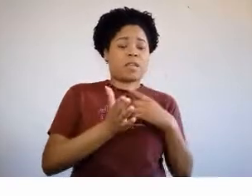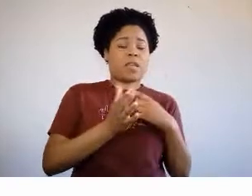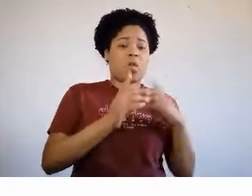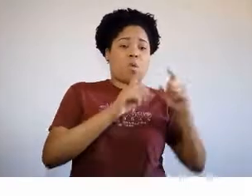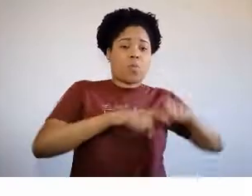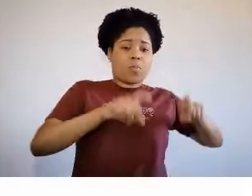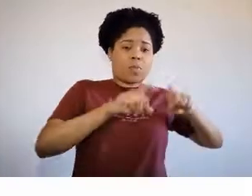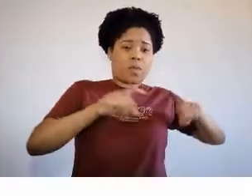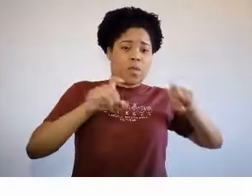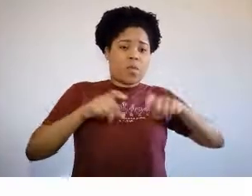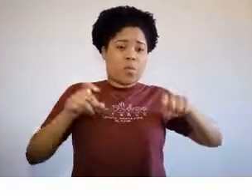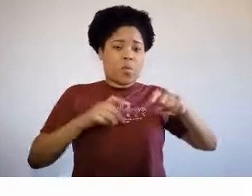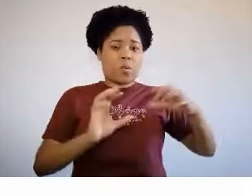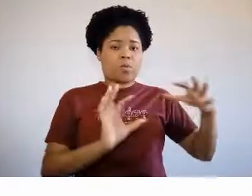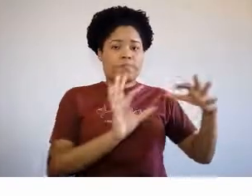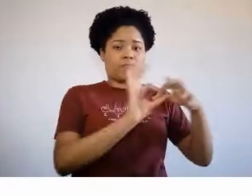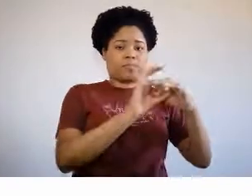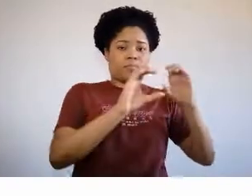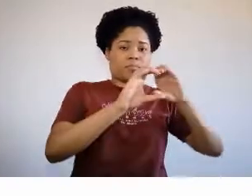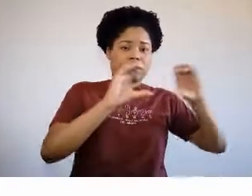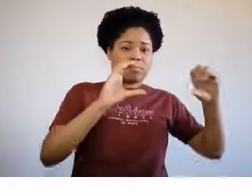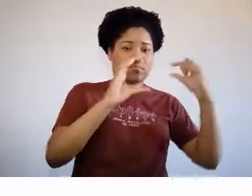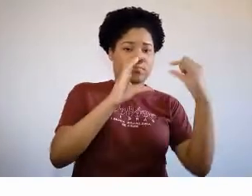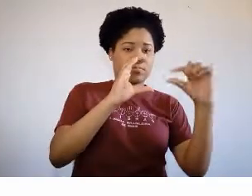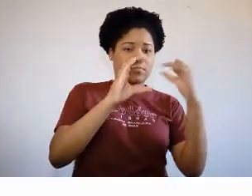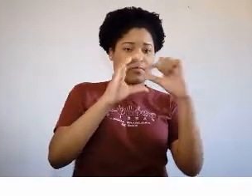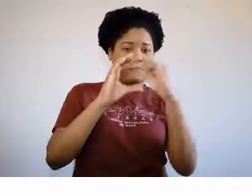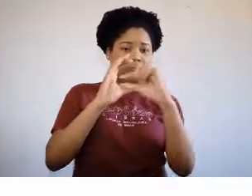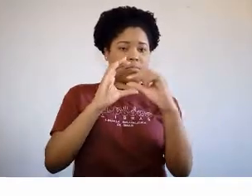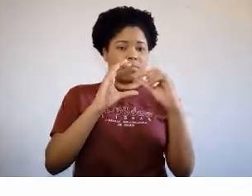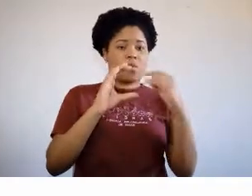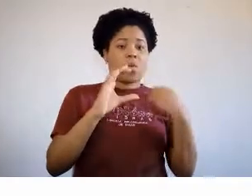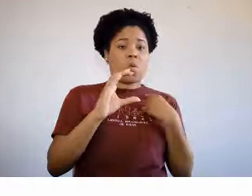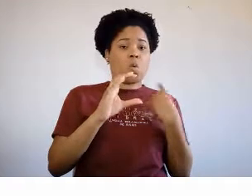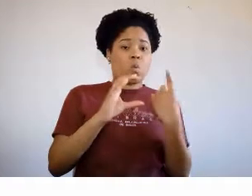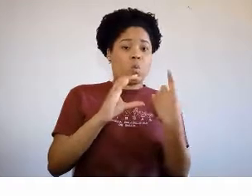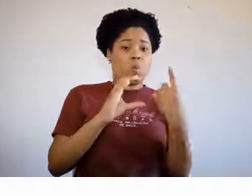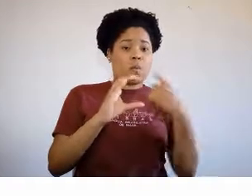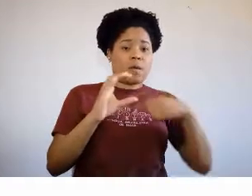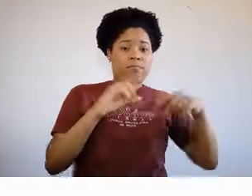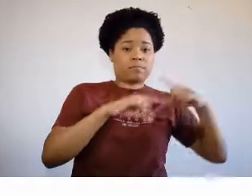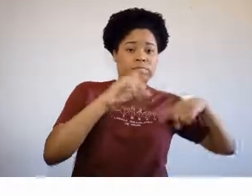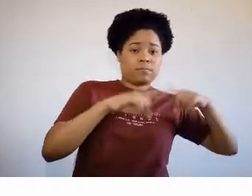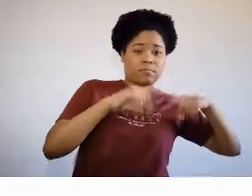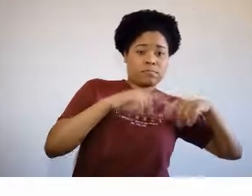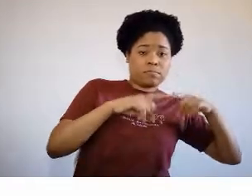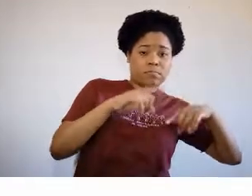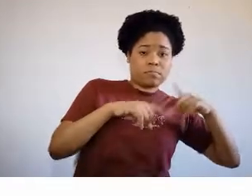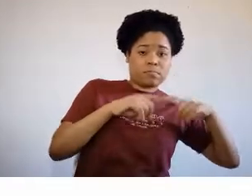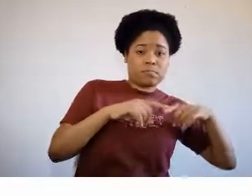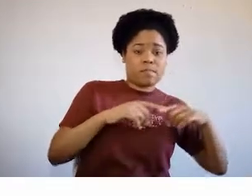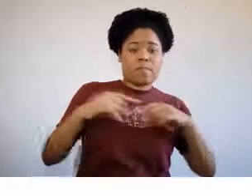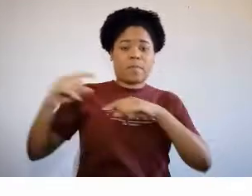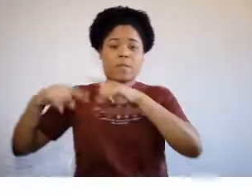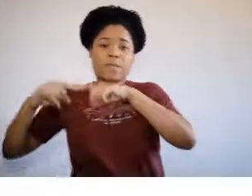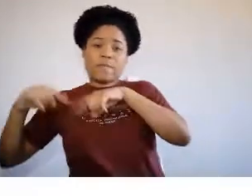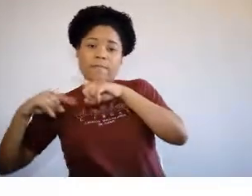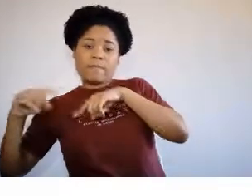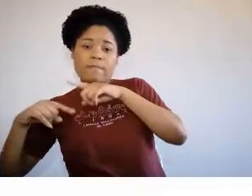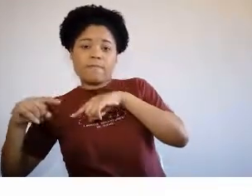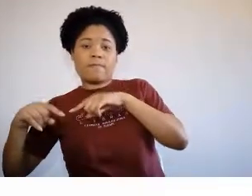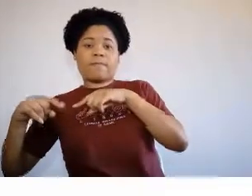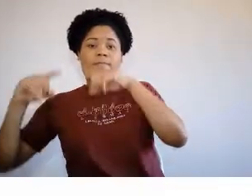olha, aqui eu tenho os computadores interligados a um hub ou switch. Então, aqui eu tenho uma estrela. Então, quando eu